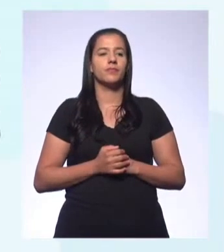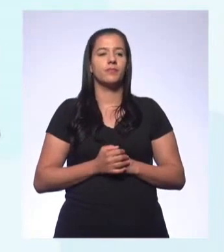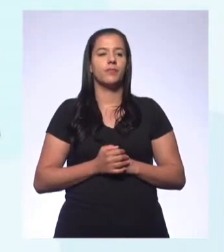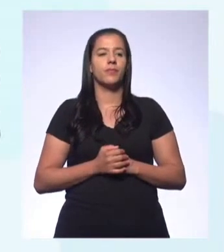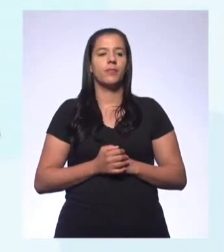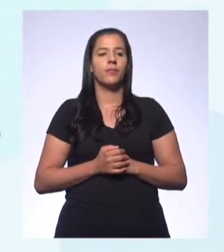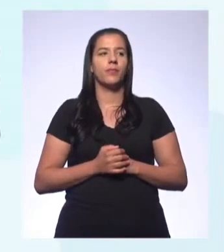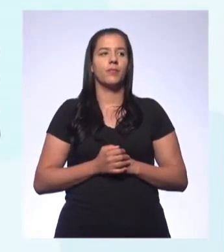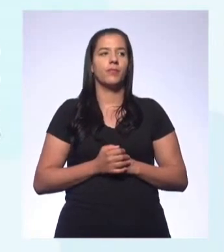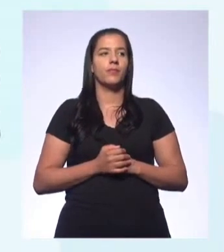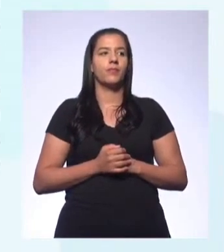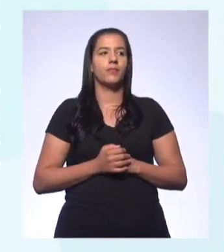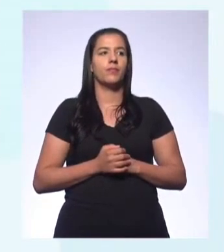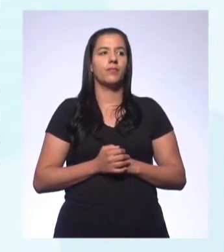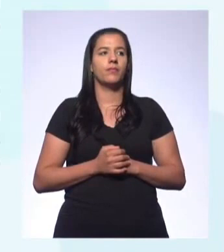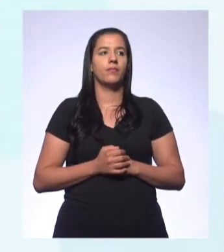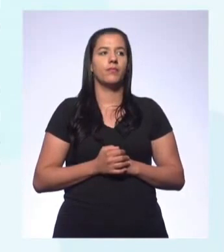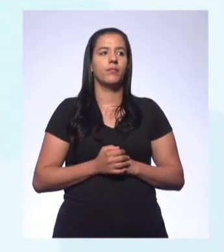aqui.